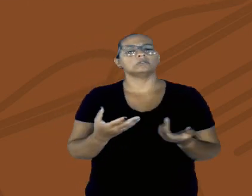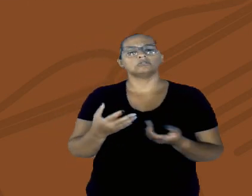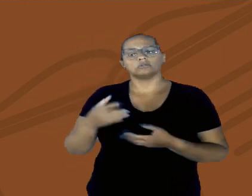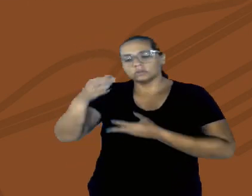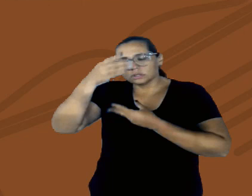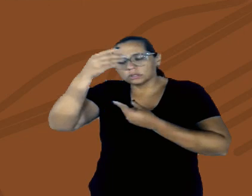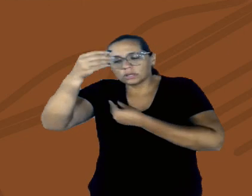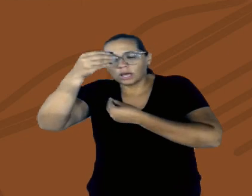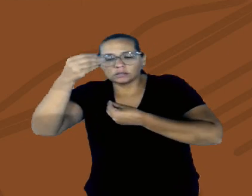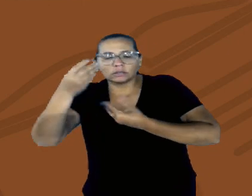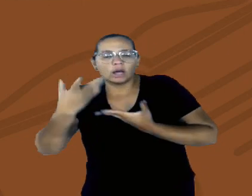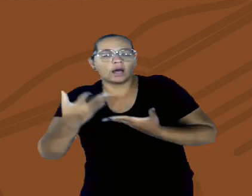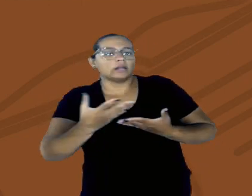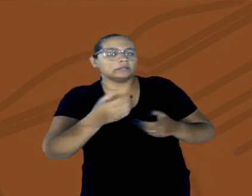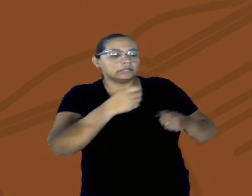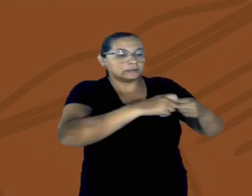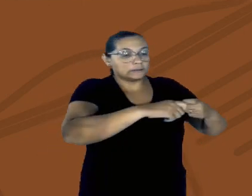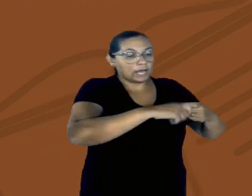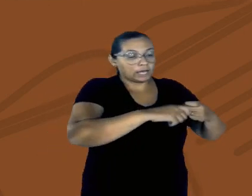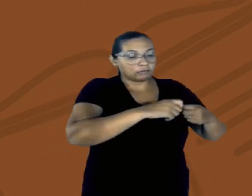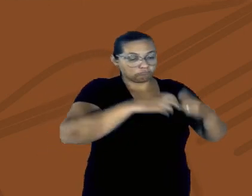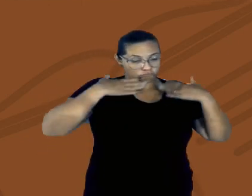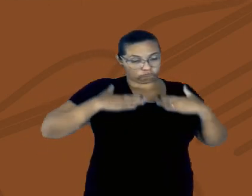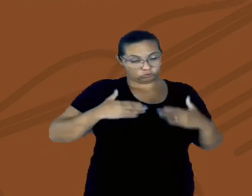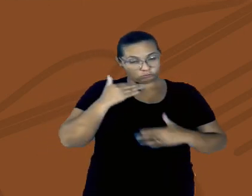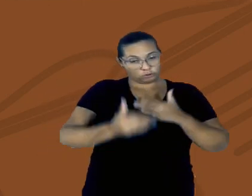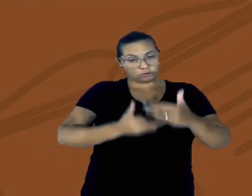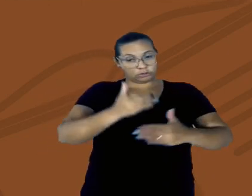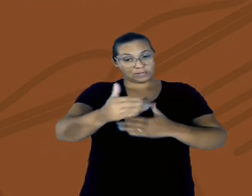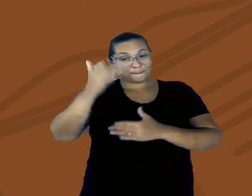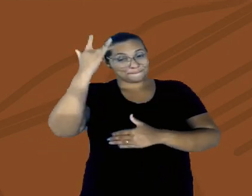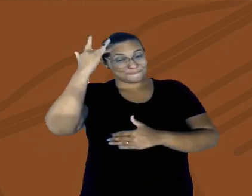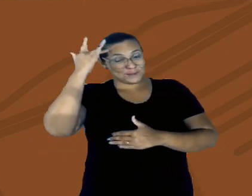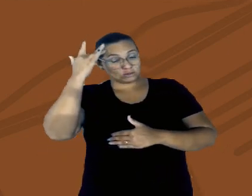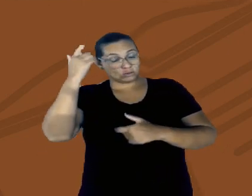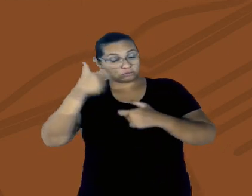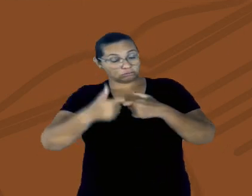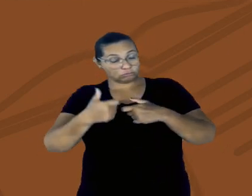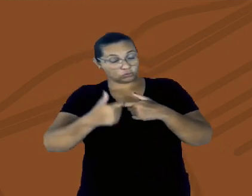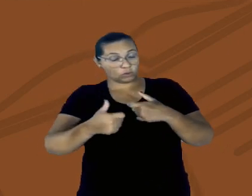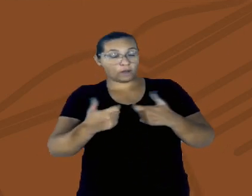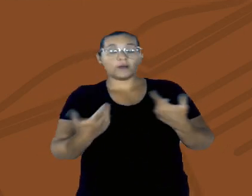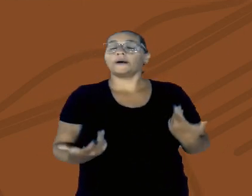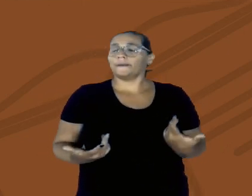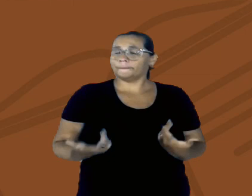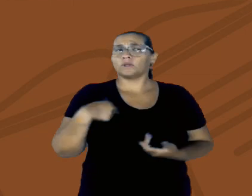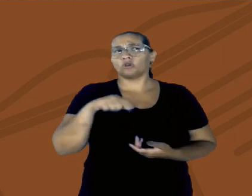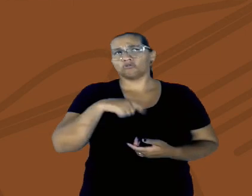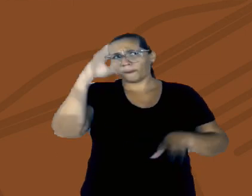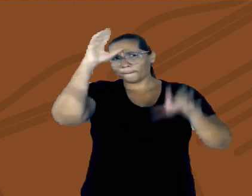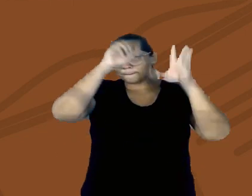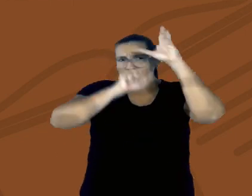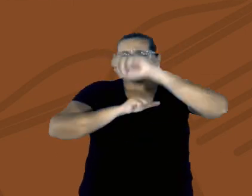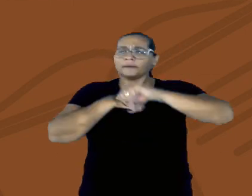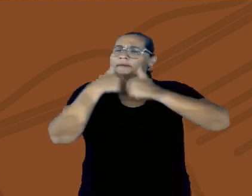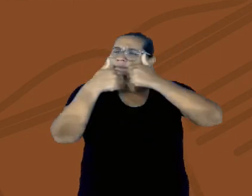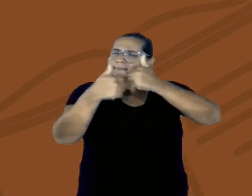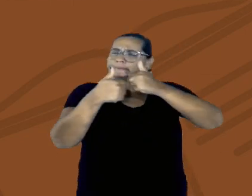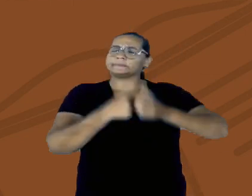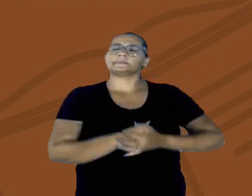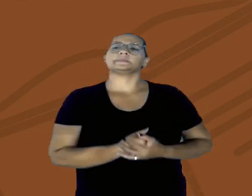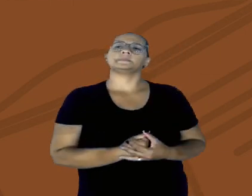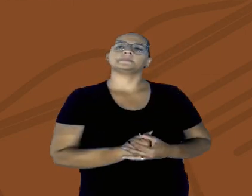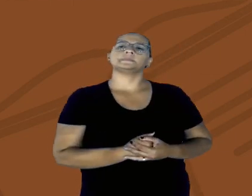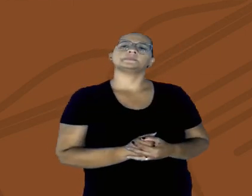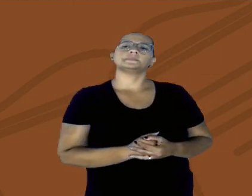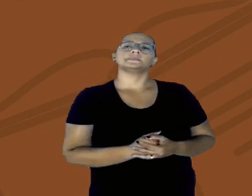sexualidade, sexo, que é puberdade, que é a maturação sexual. Muito bem.